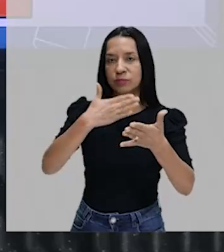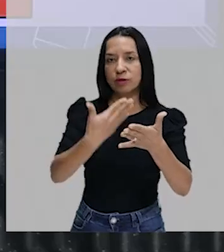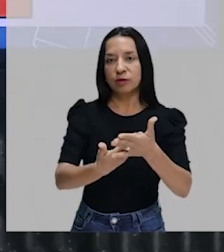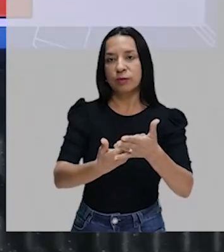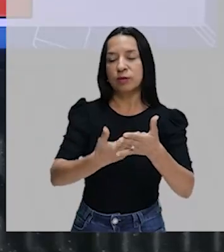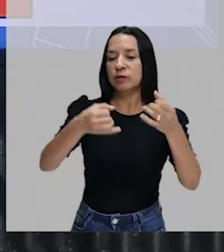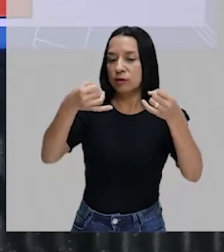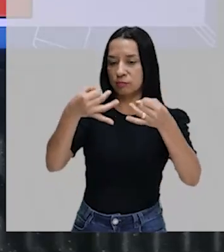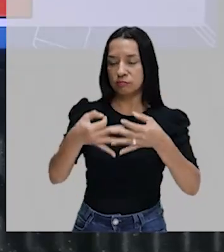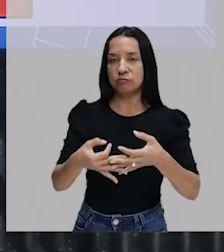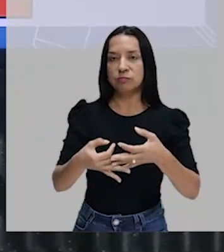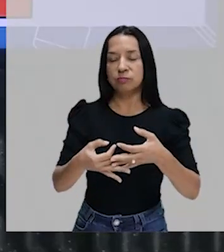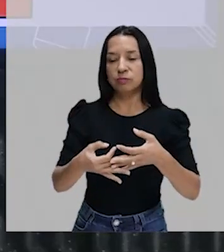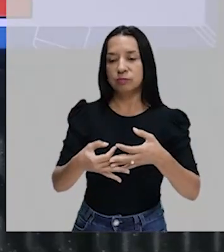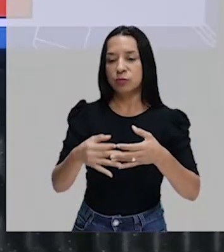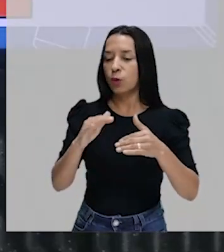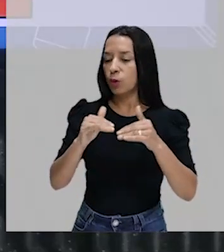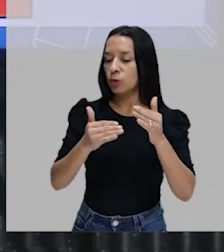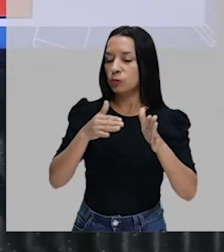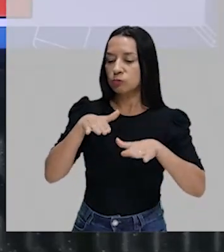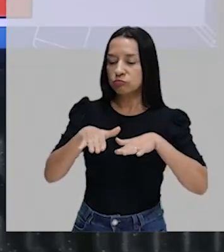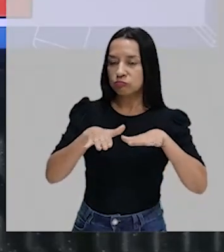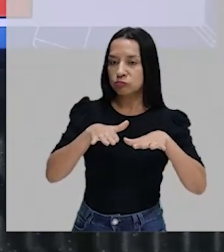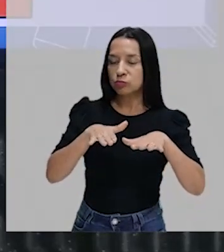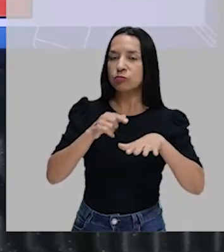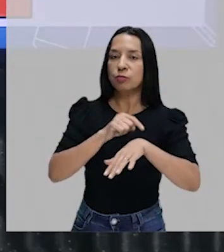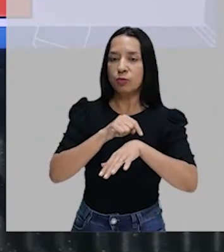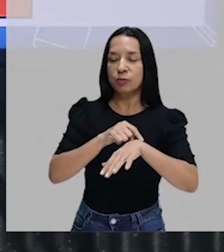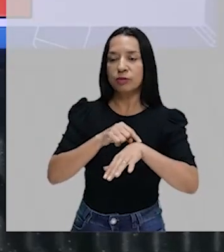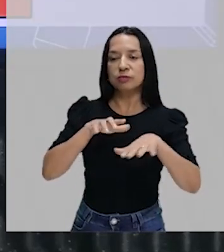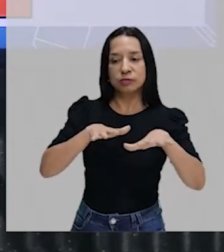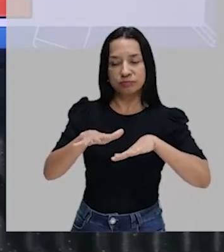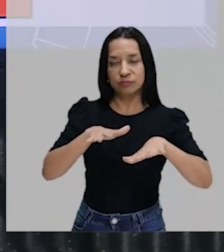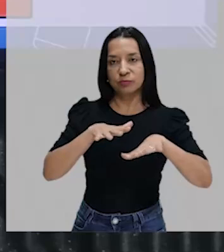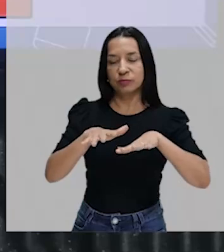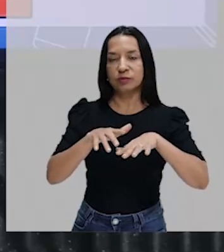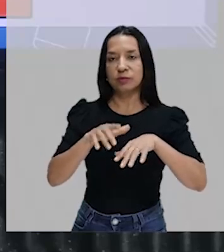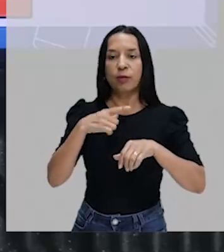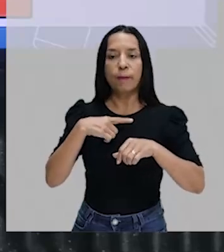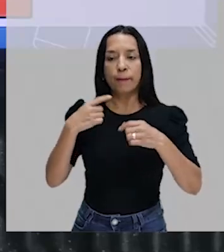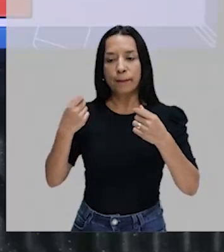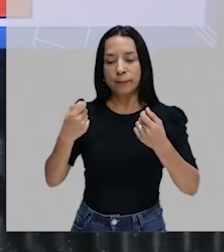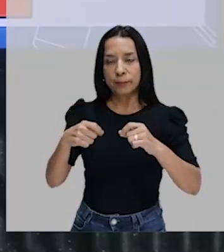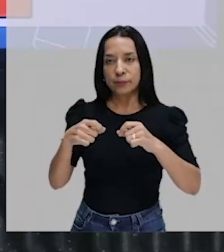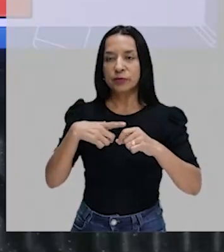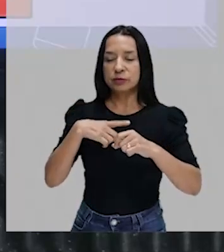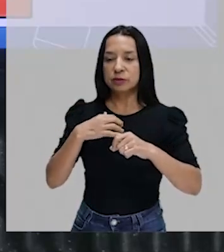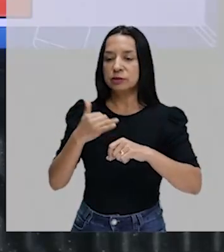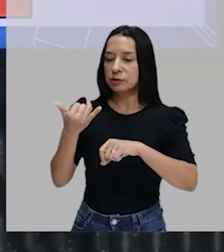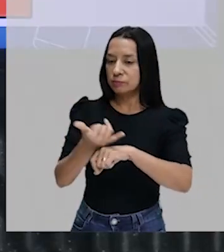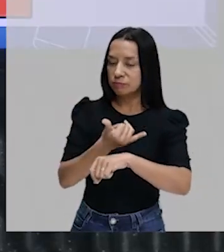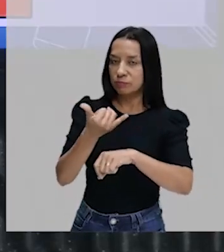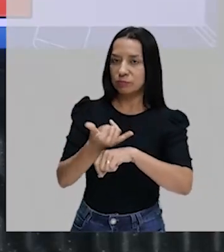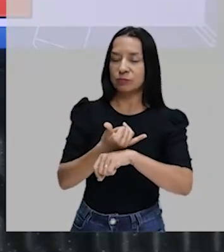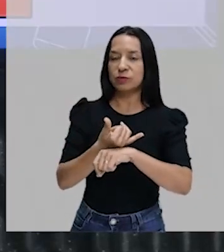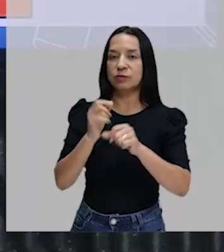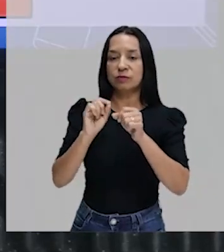todo momento ali ela está se movimentando, então ela necessita ter resistência. Então, para que ela execute de uma